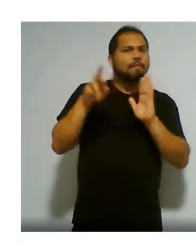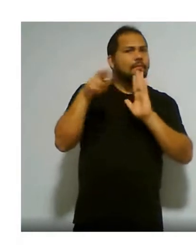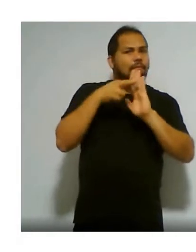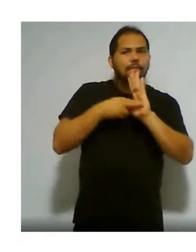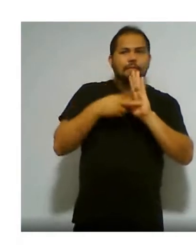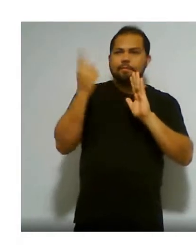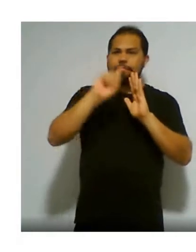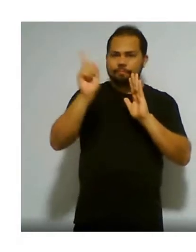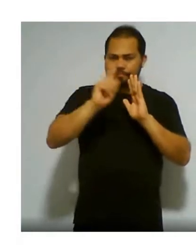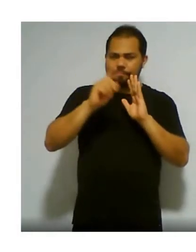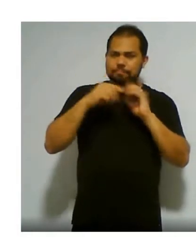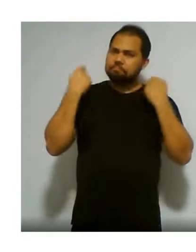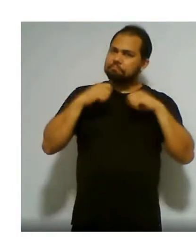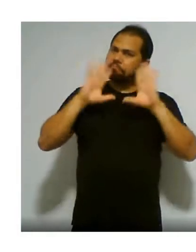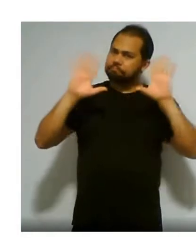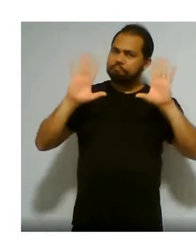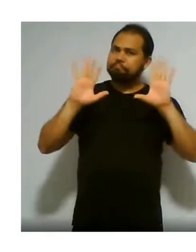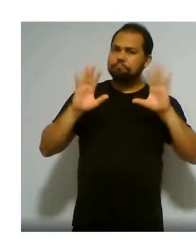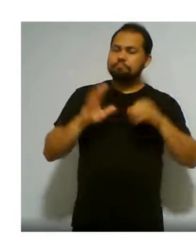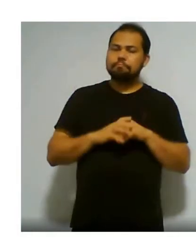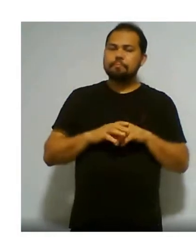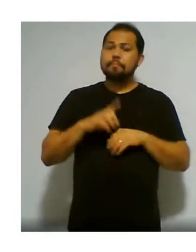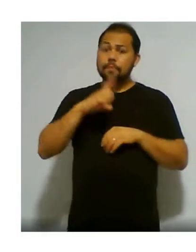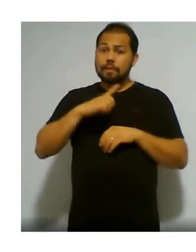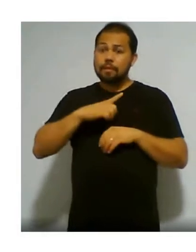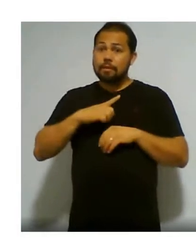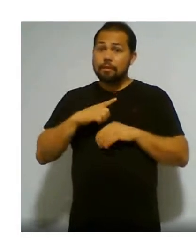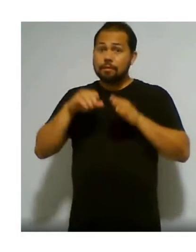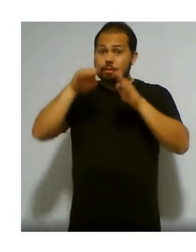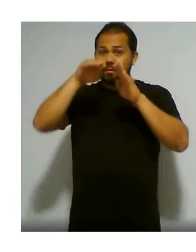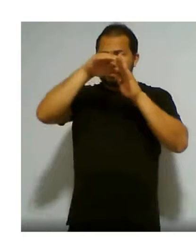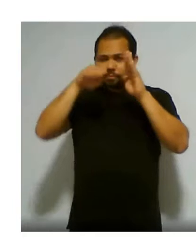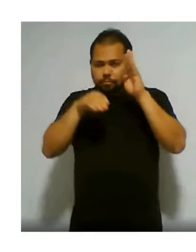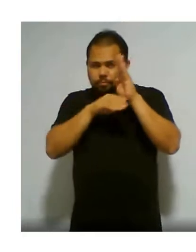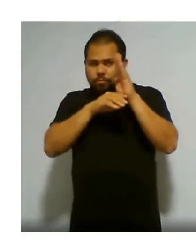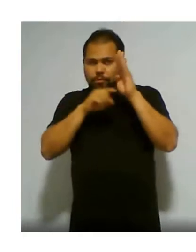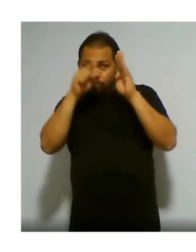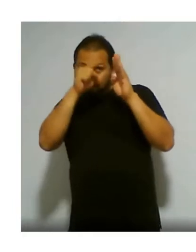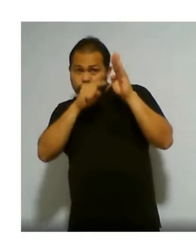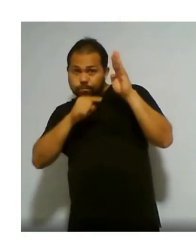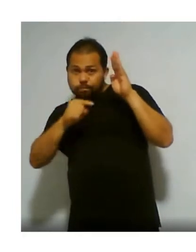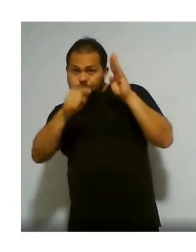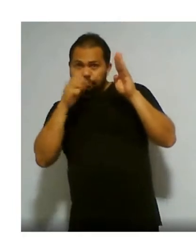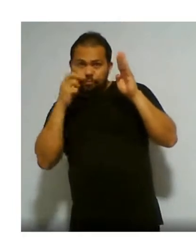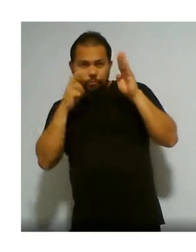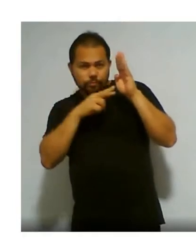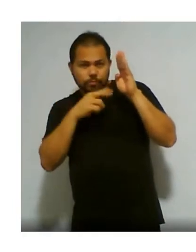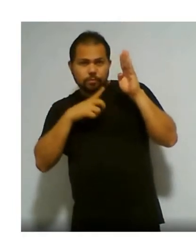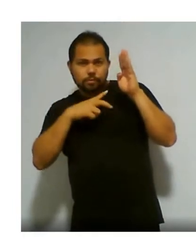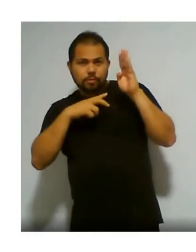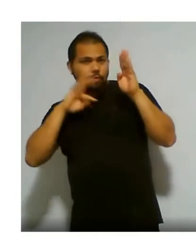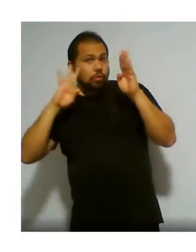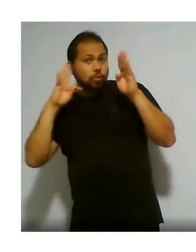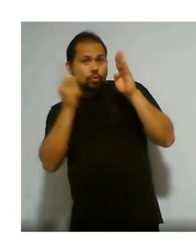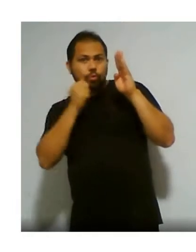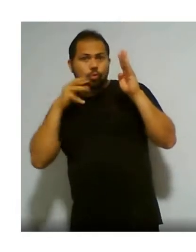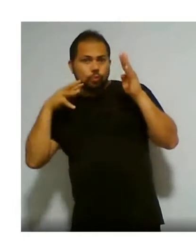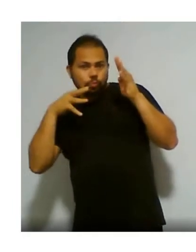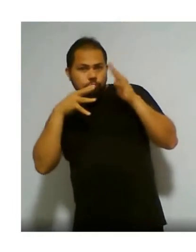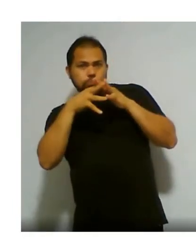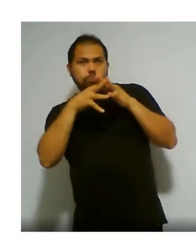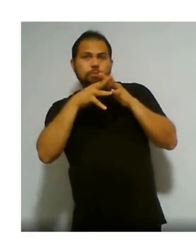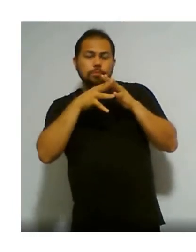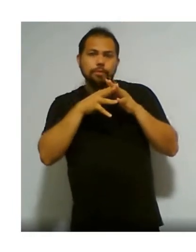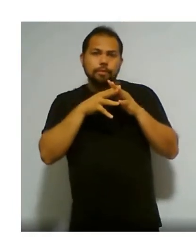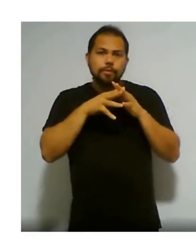Onde há um local aqui embaixo circulado, onde todos os encaixes estão representados na forma de pinos. Então